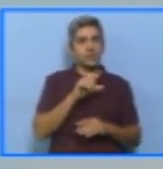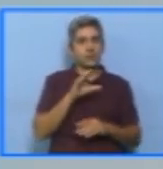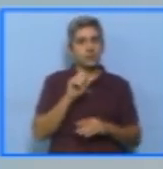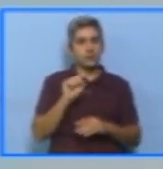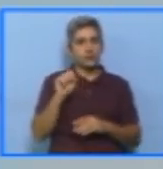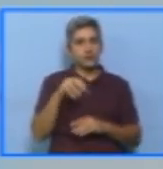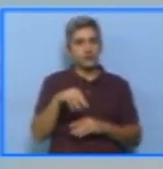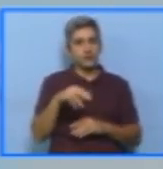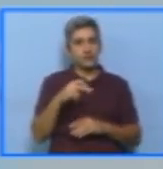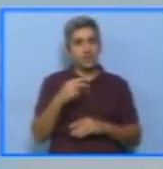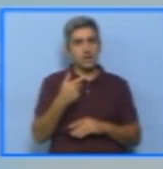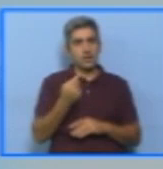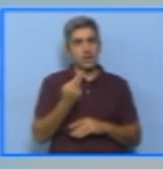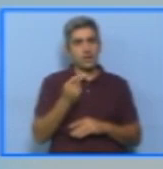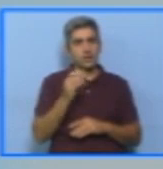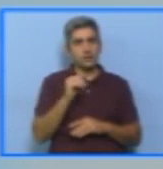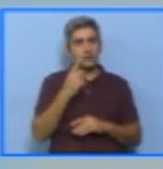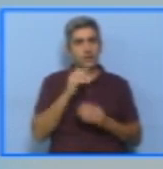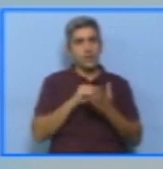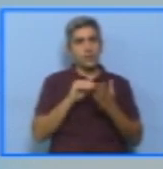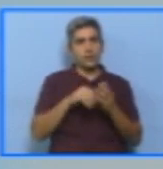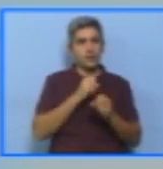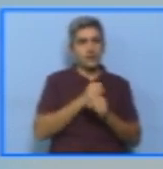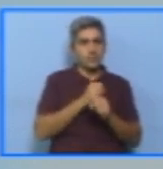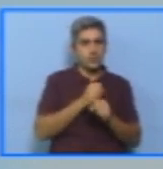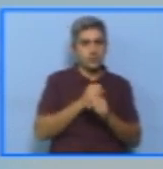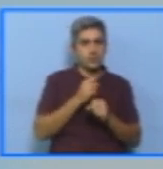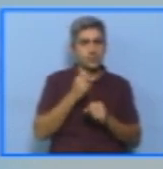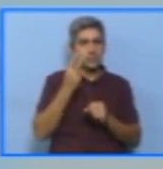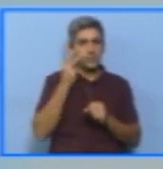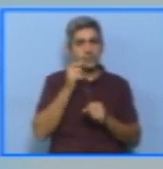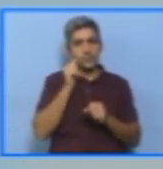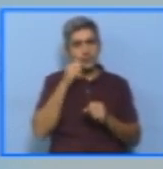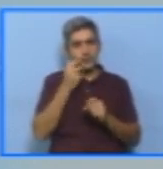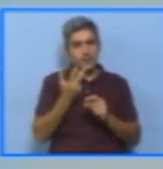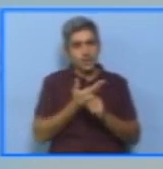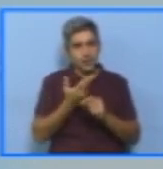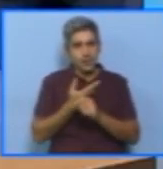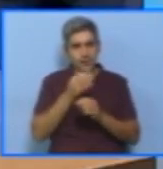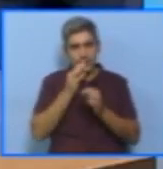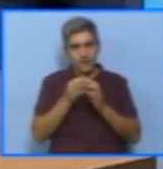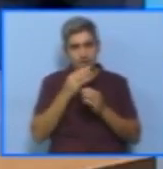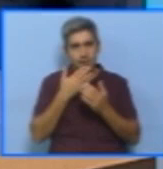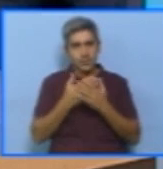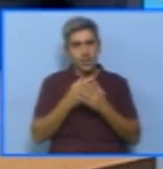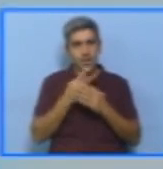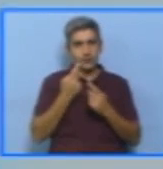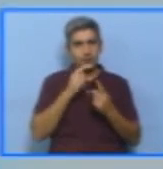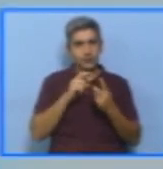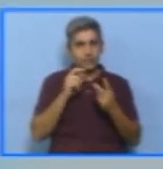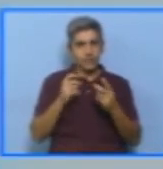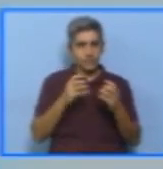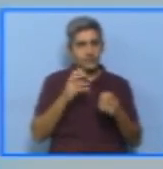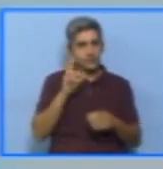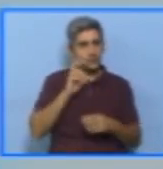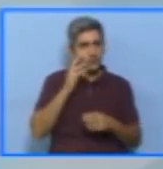precisamente este episódio de um contrato de trabalhadores para trabalhar numa vinha que depois gera algumas questões. Vamos então